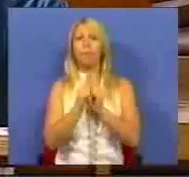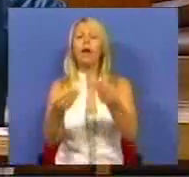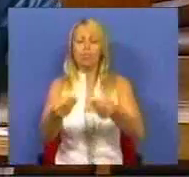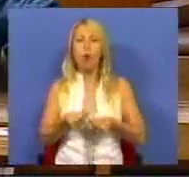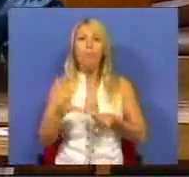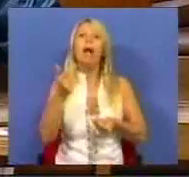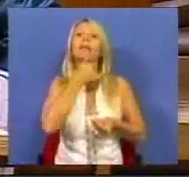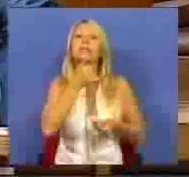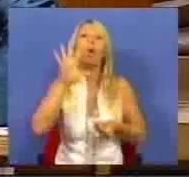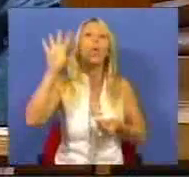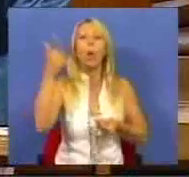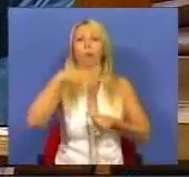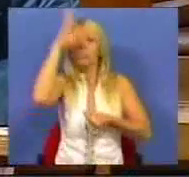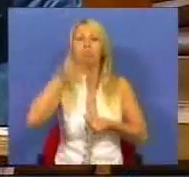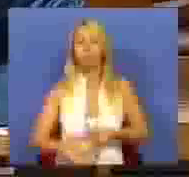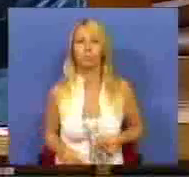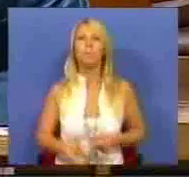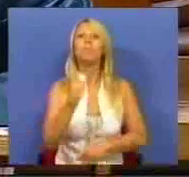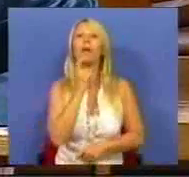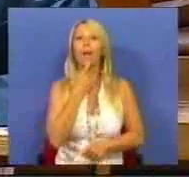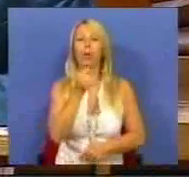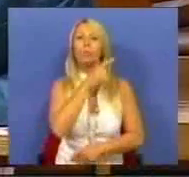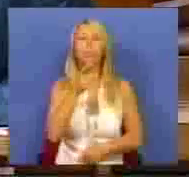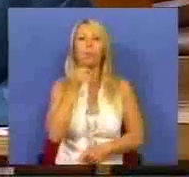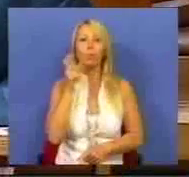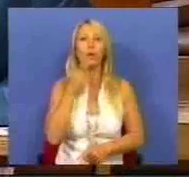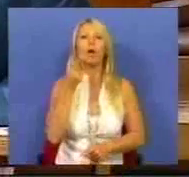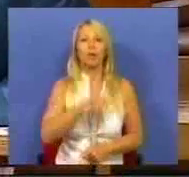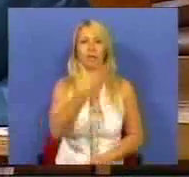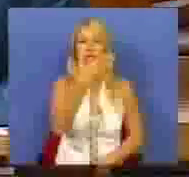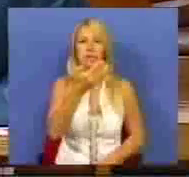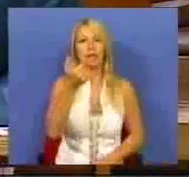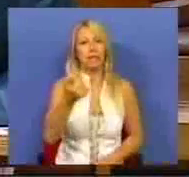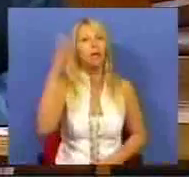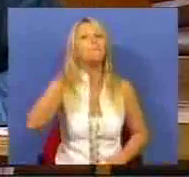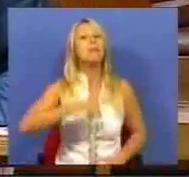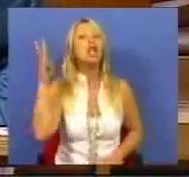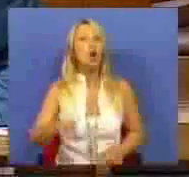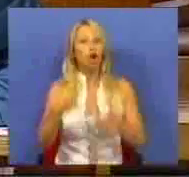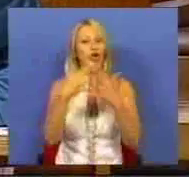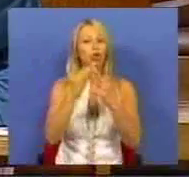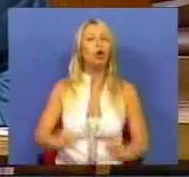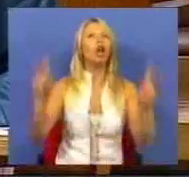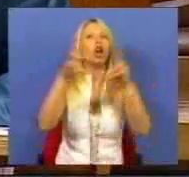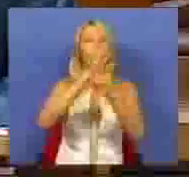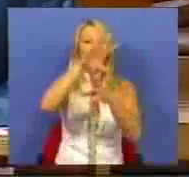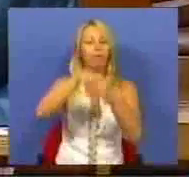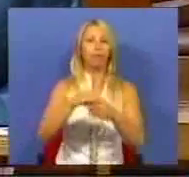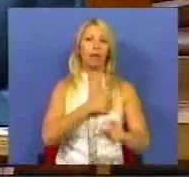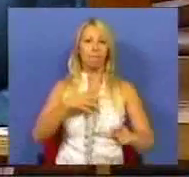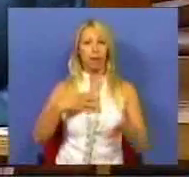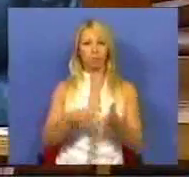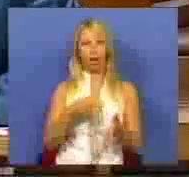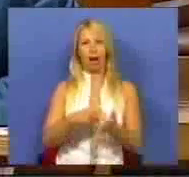decidem. Em abril, prometeu mais 175 milhões para reestruturações da empresa. Estão à espera. Em